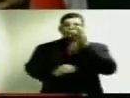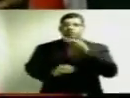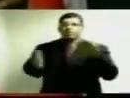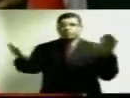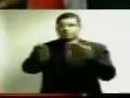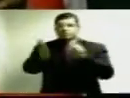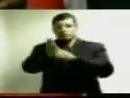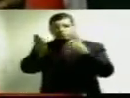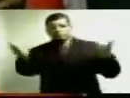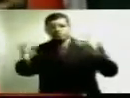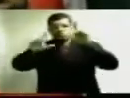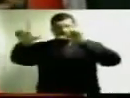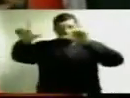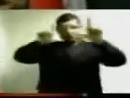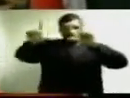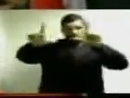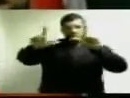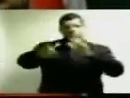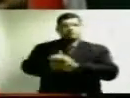repercutido hoje em matéria da imprensa,